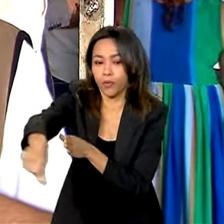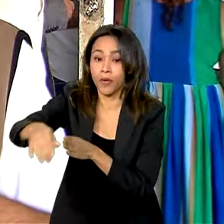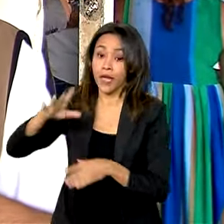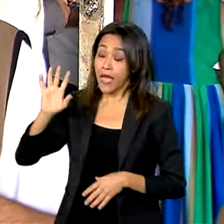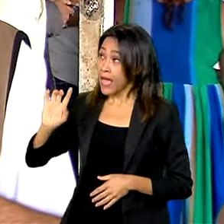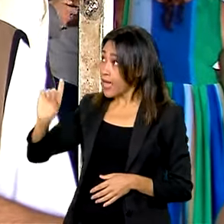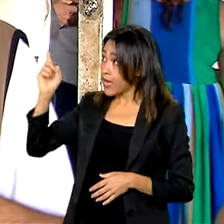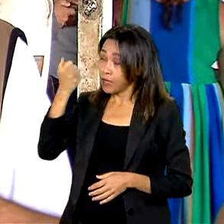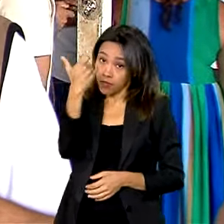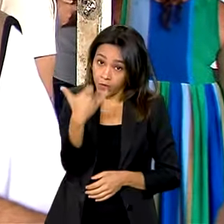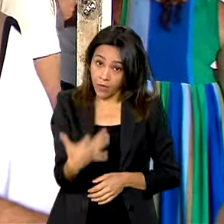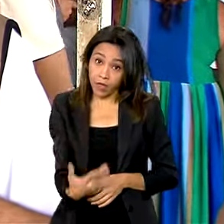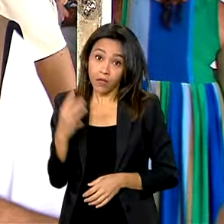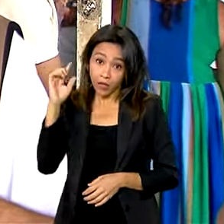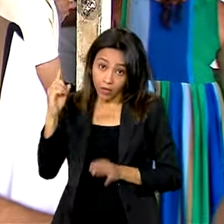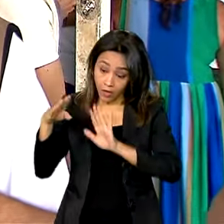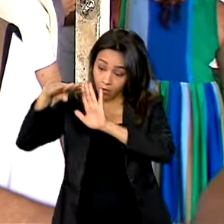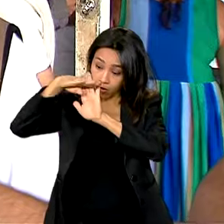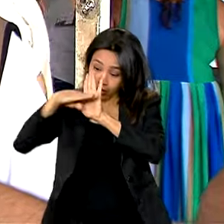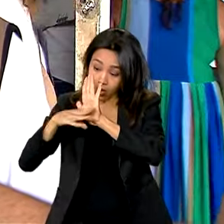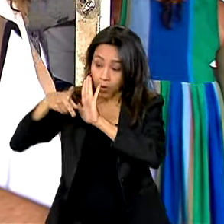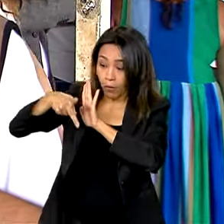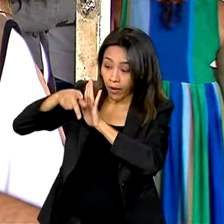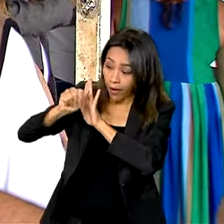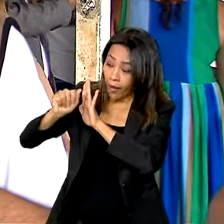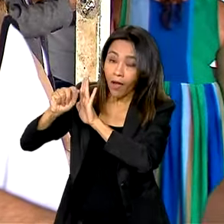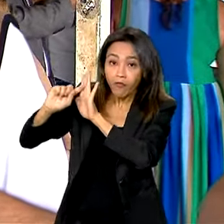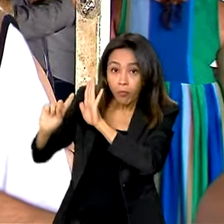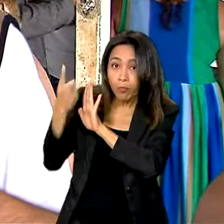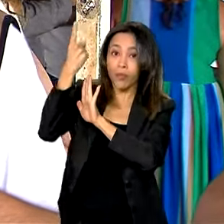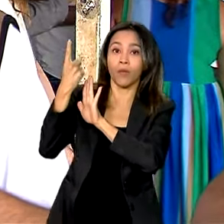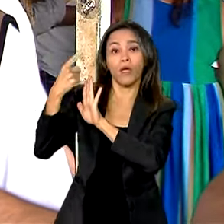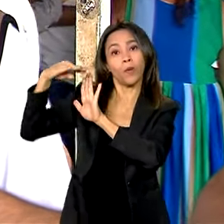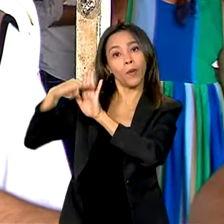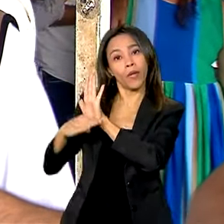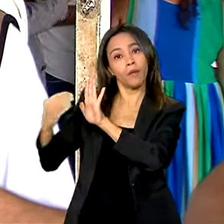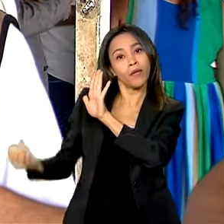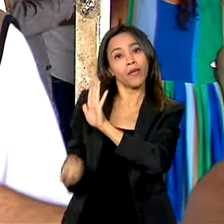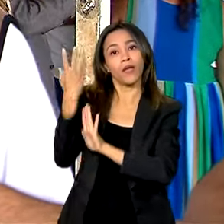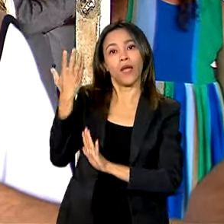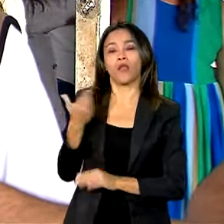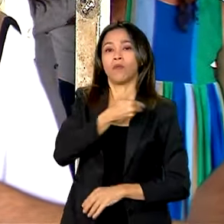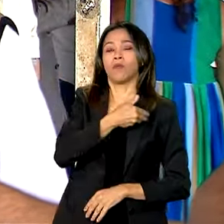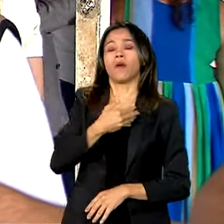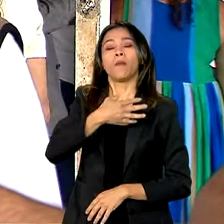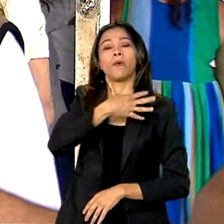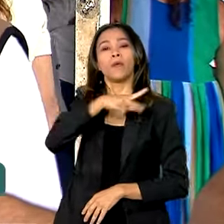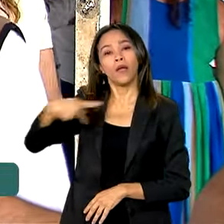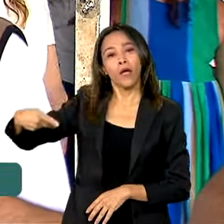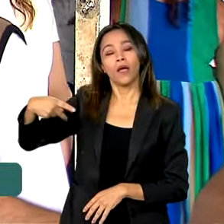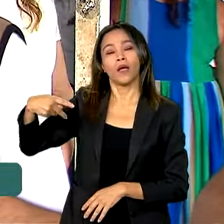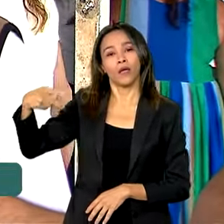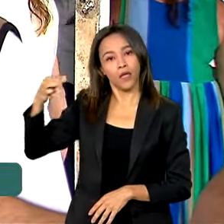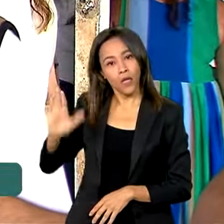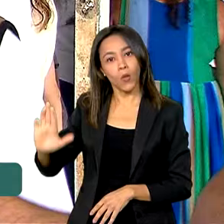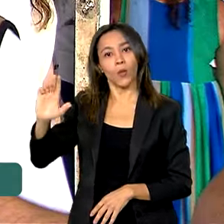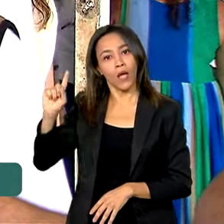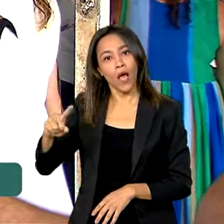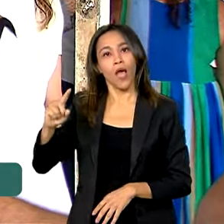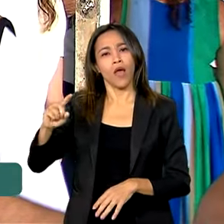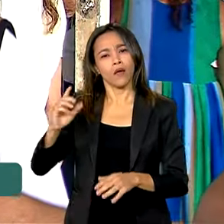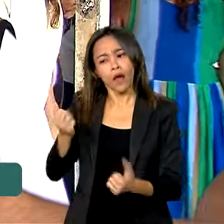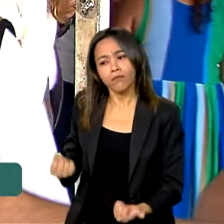presidente Lula, em 2003, e que agora voltou com muita força. É o programa que beneficia diretamente a agricultura